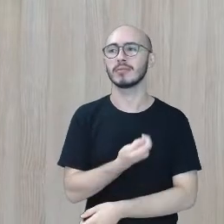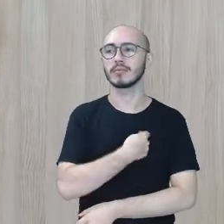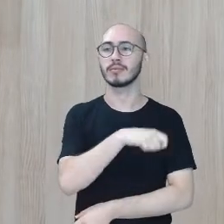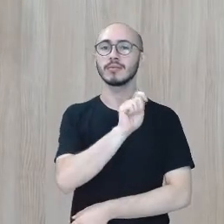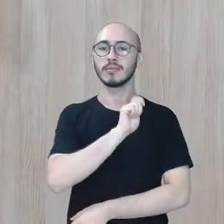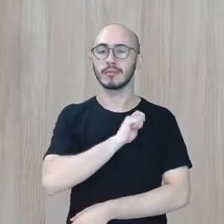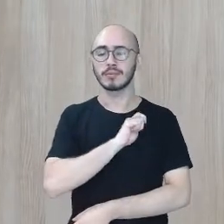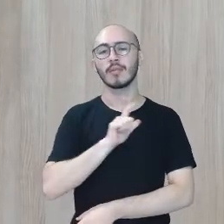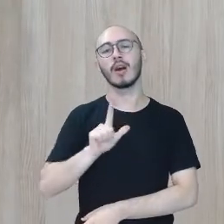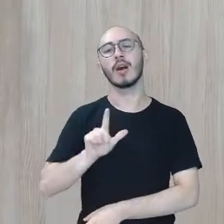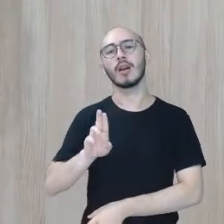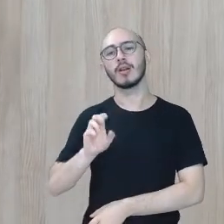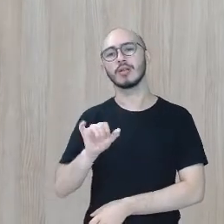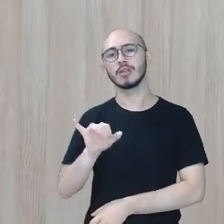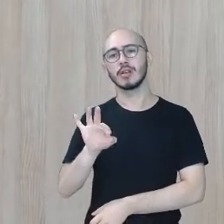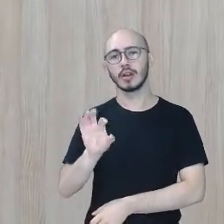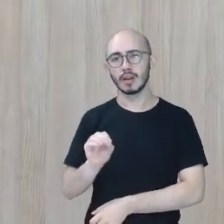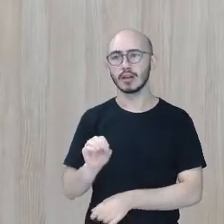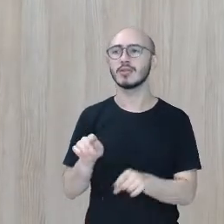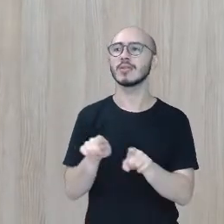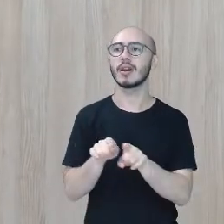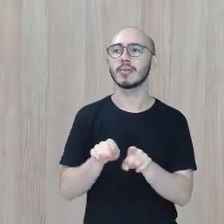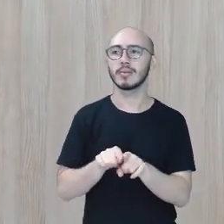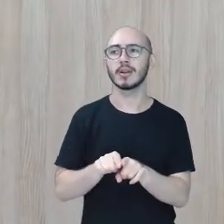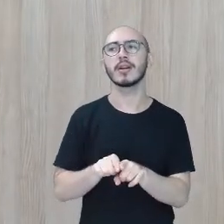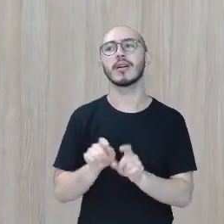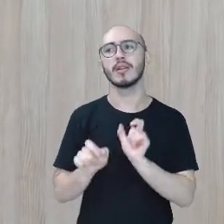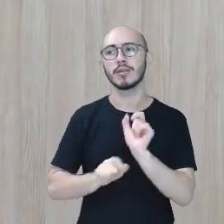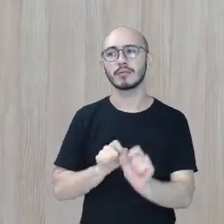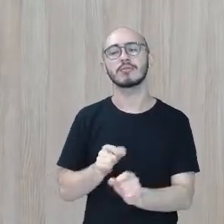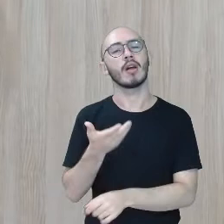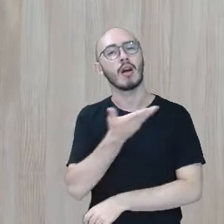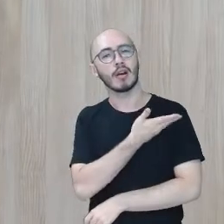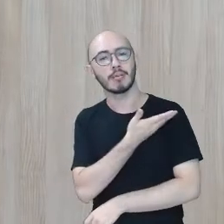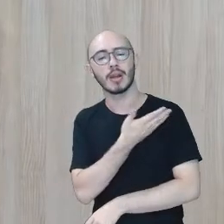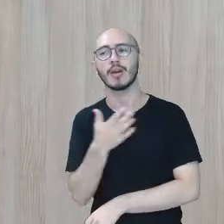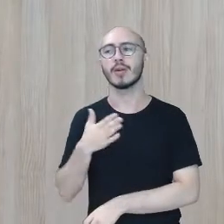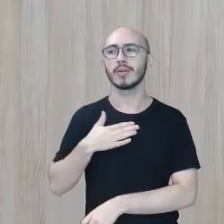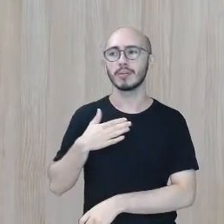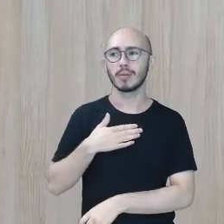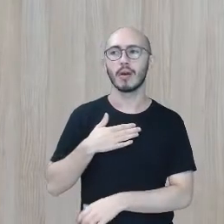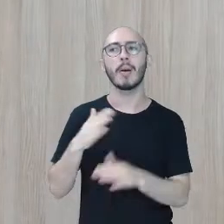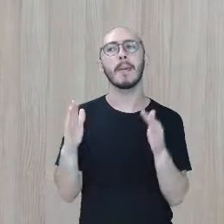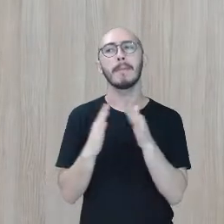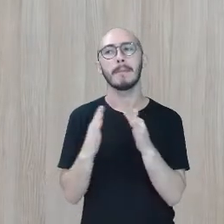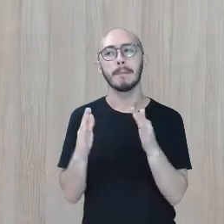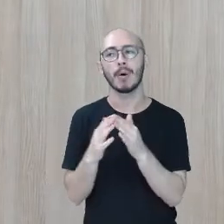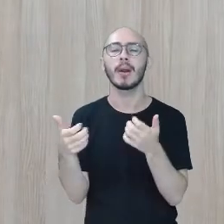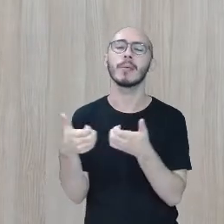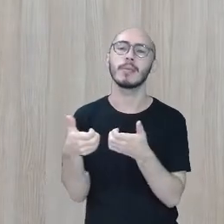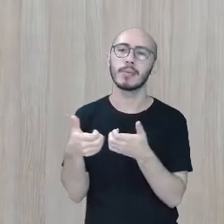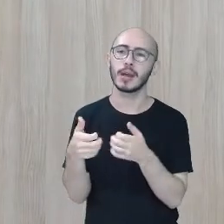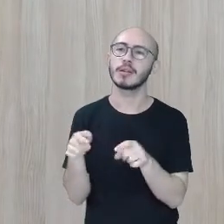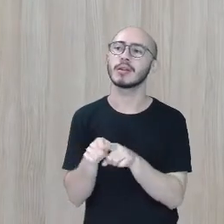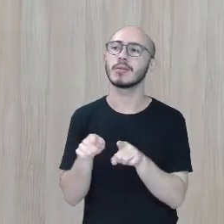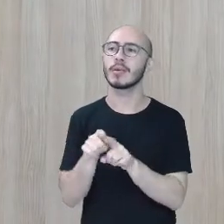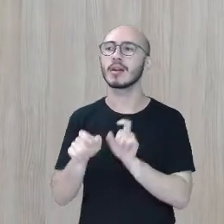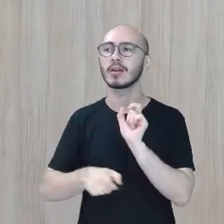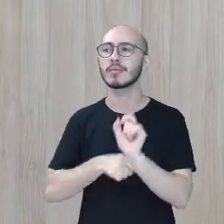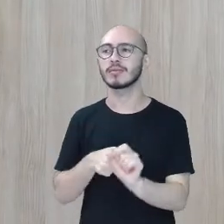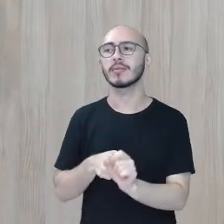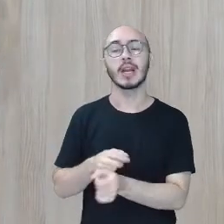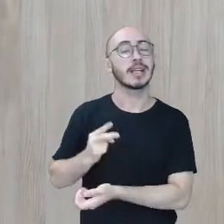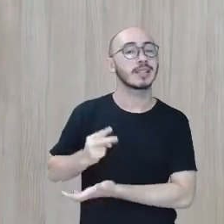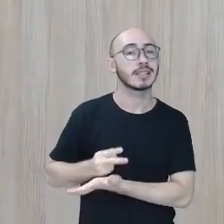Delegado Luciano também é o nome dele, Luciano Siqueira, amigo meu, delegado, né? Mora ali nas imediações e ele